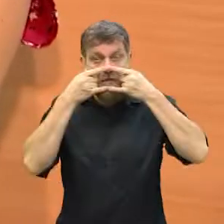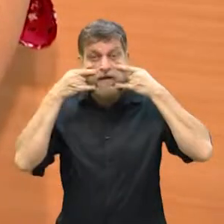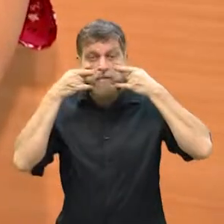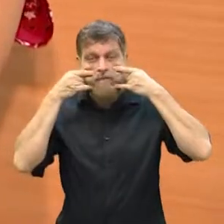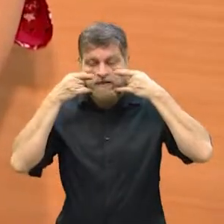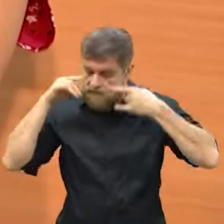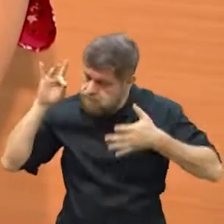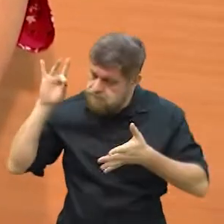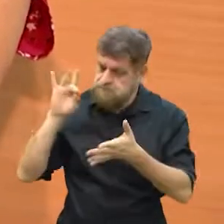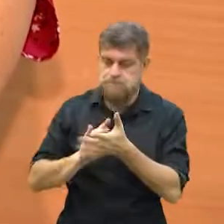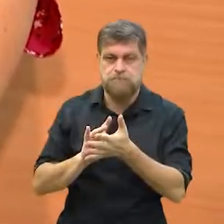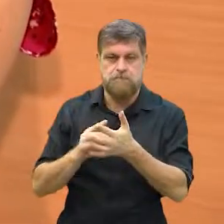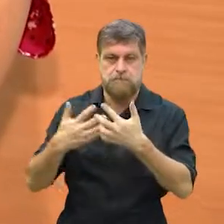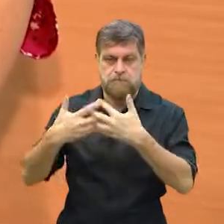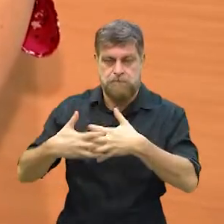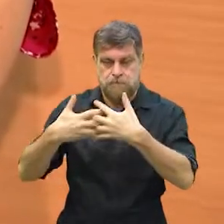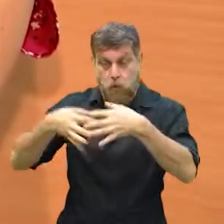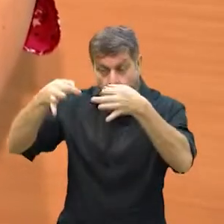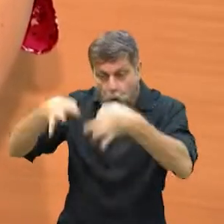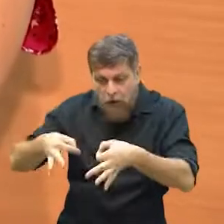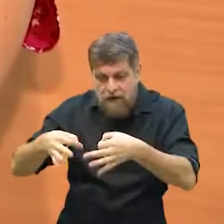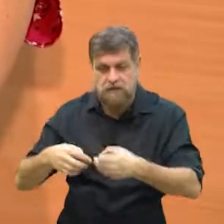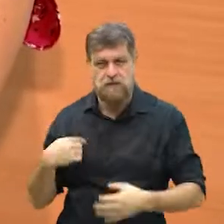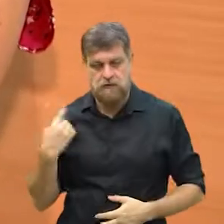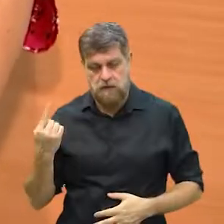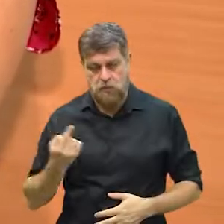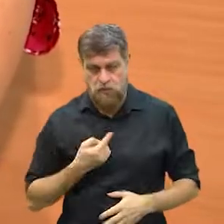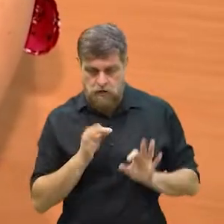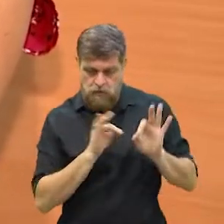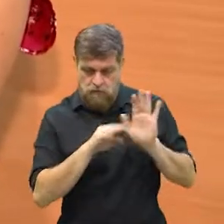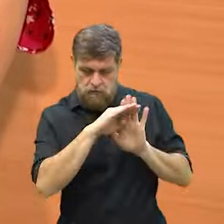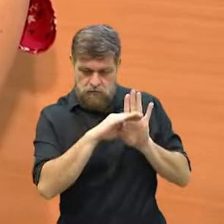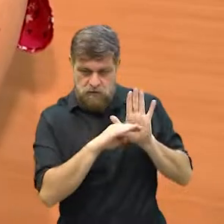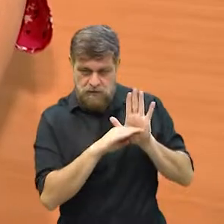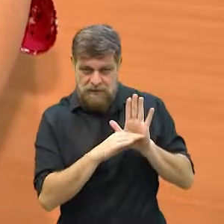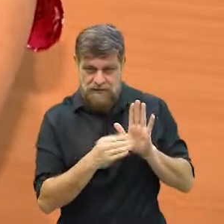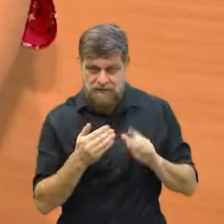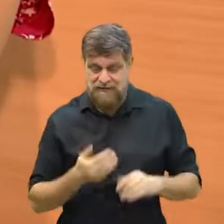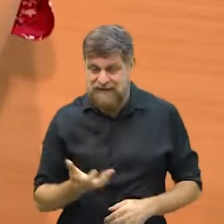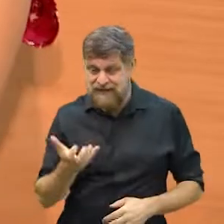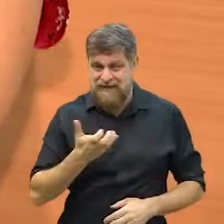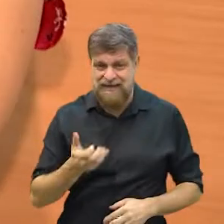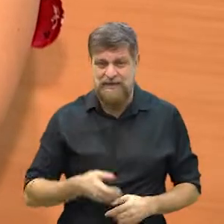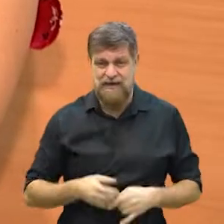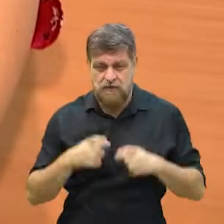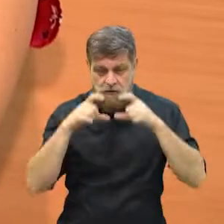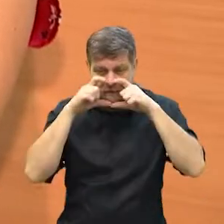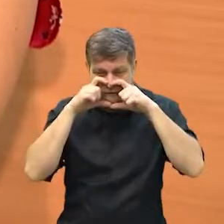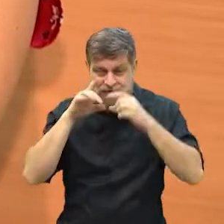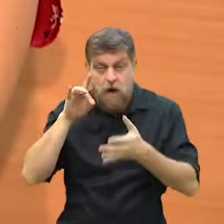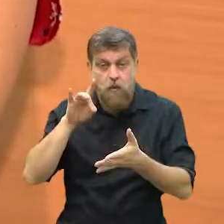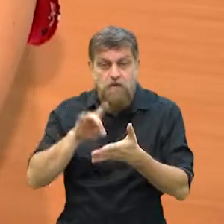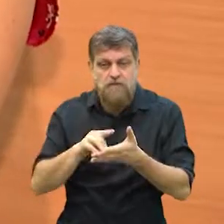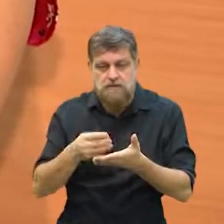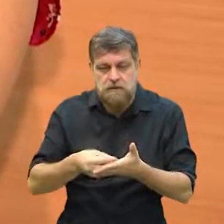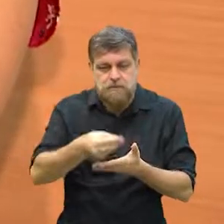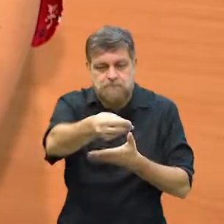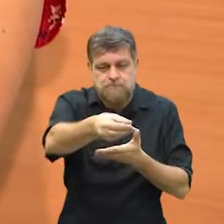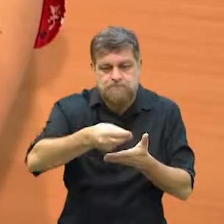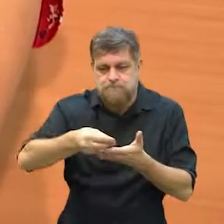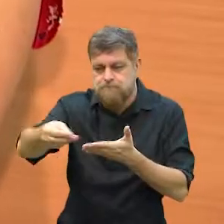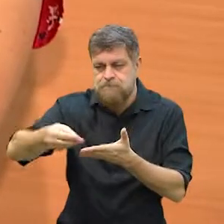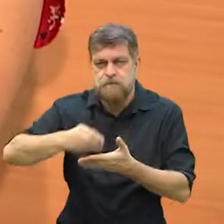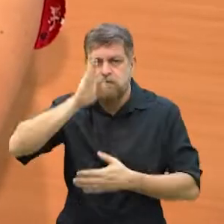máscara tem que ser uma máscara eficiente e correta. Por isso que eu fiz esse projeto, pela distribuição da PFF2, porque